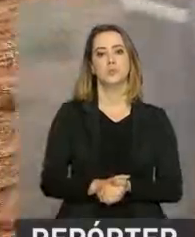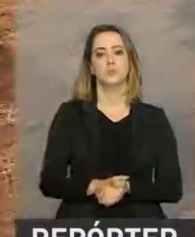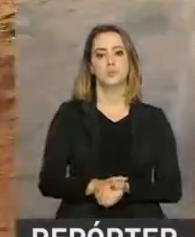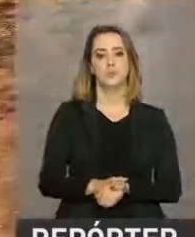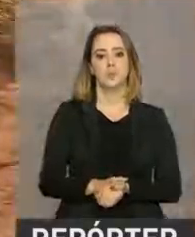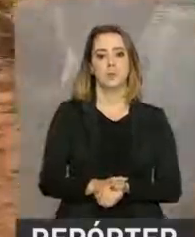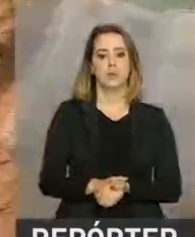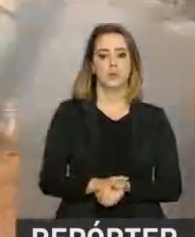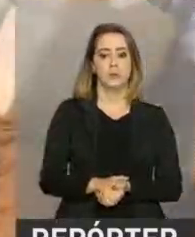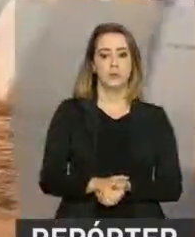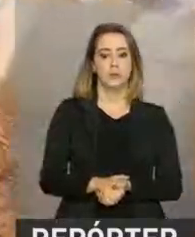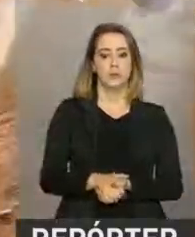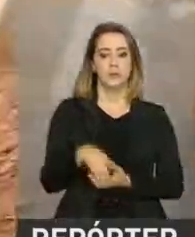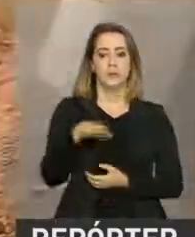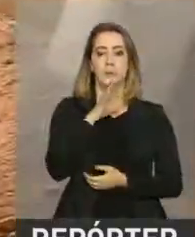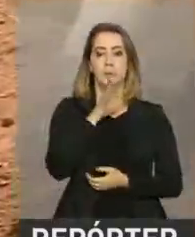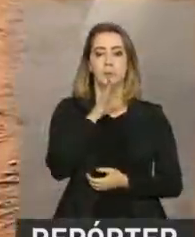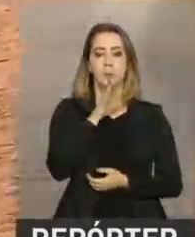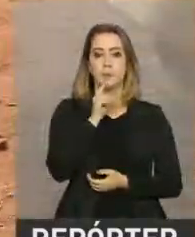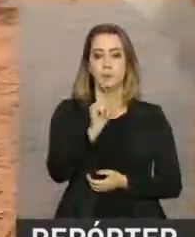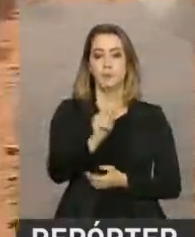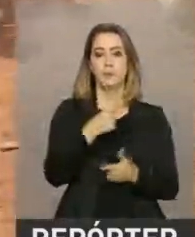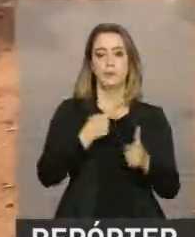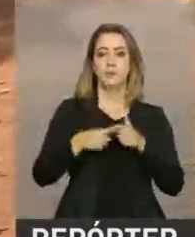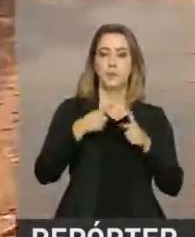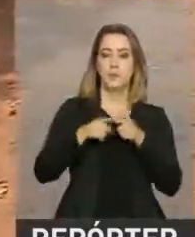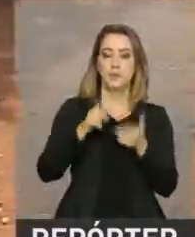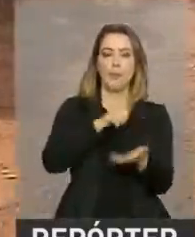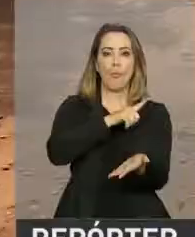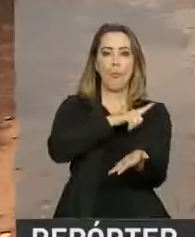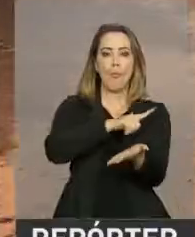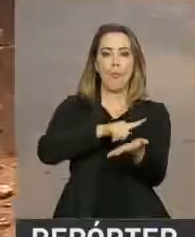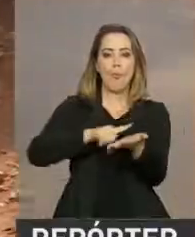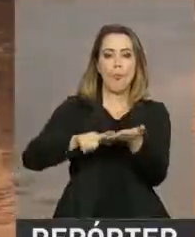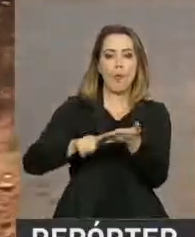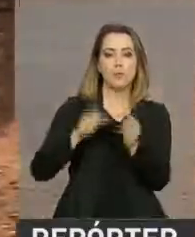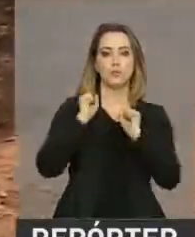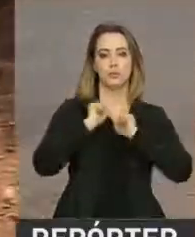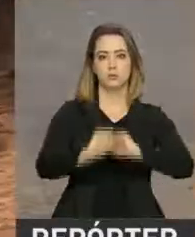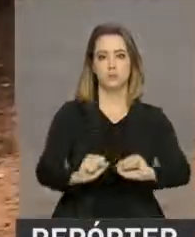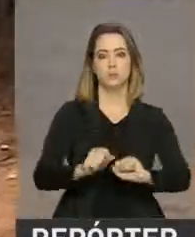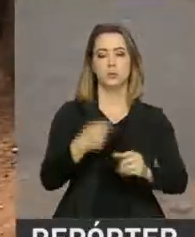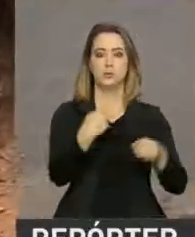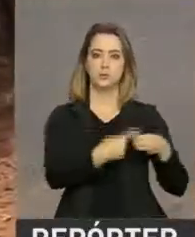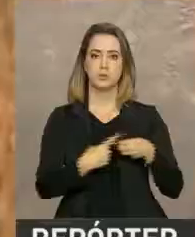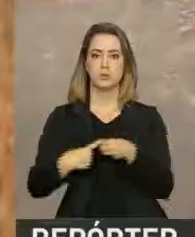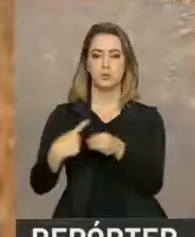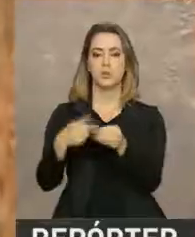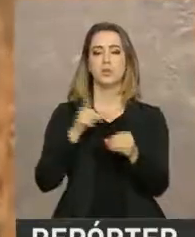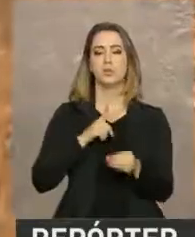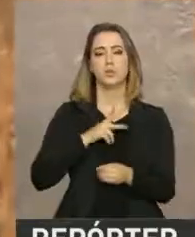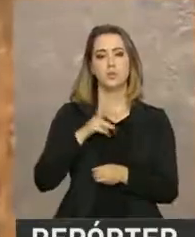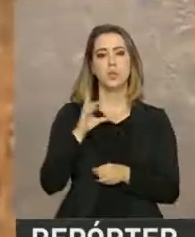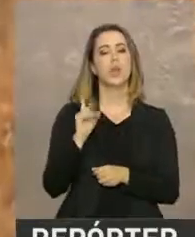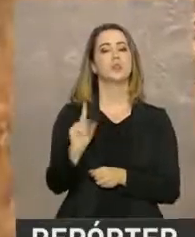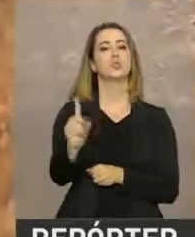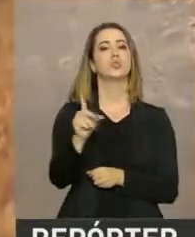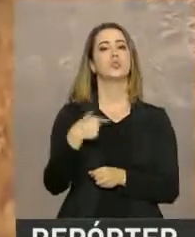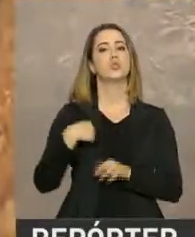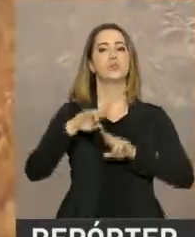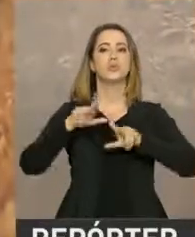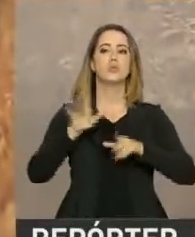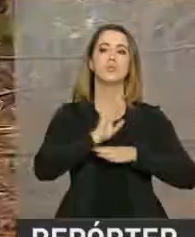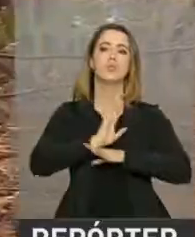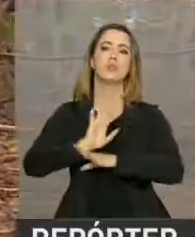o reconhecimento da situação de seca permite que os municípios tenham direito a benefícios como